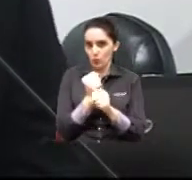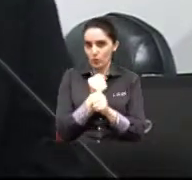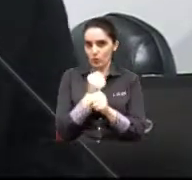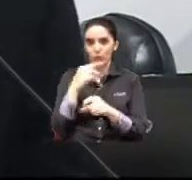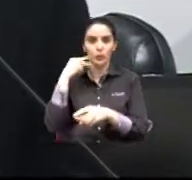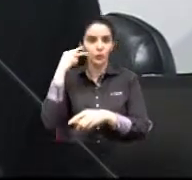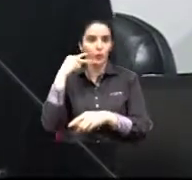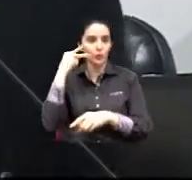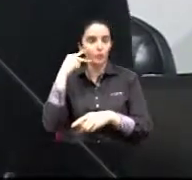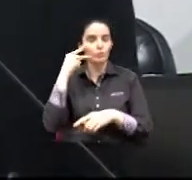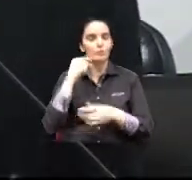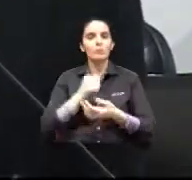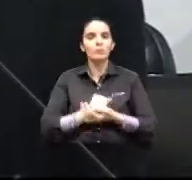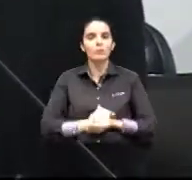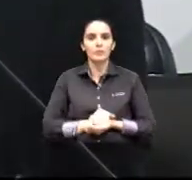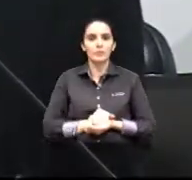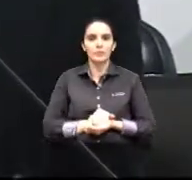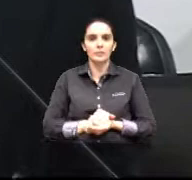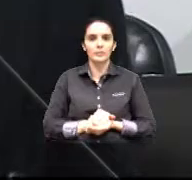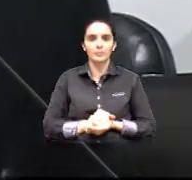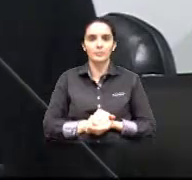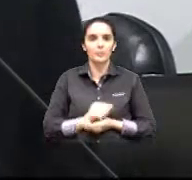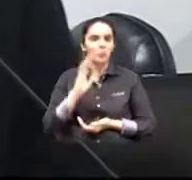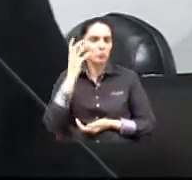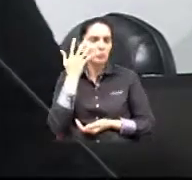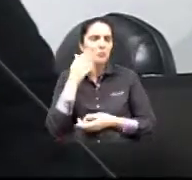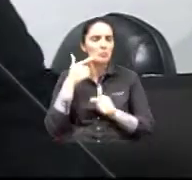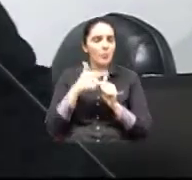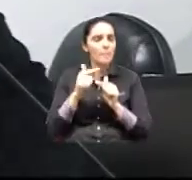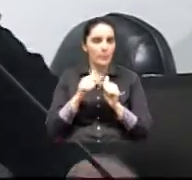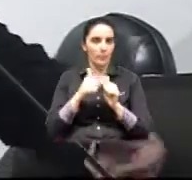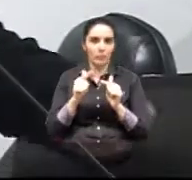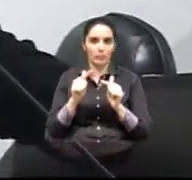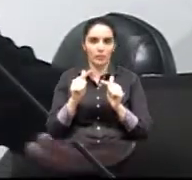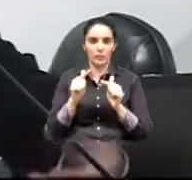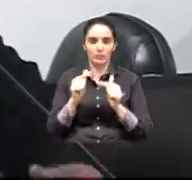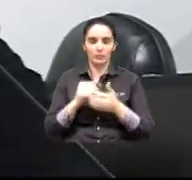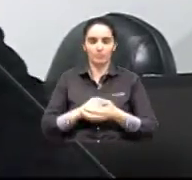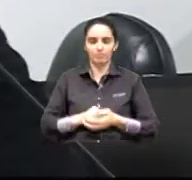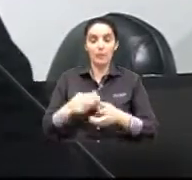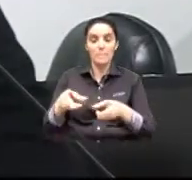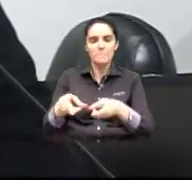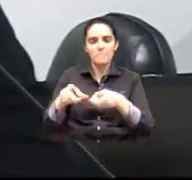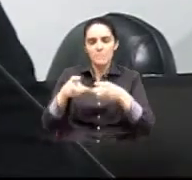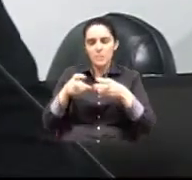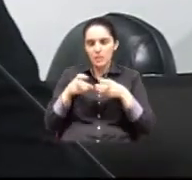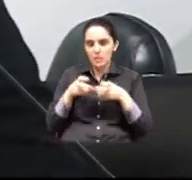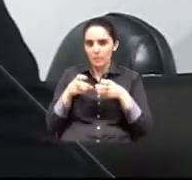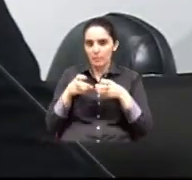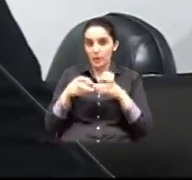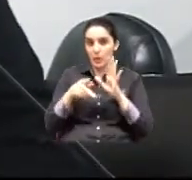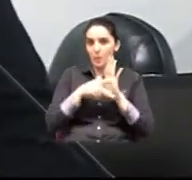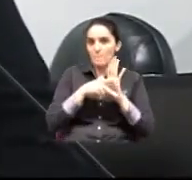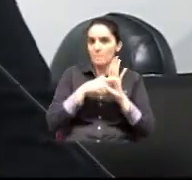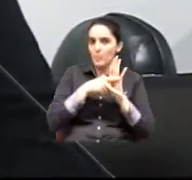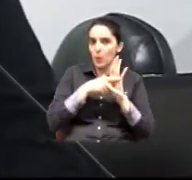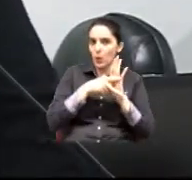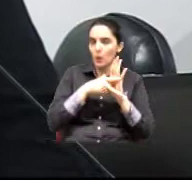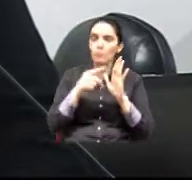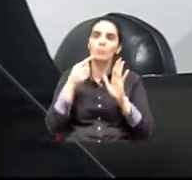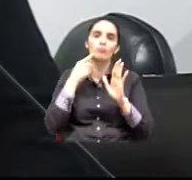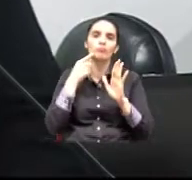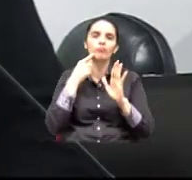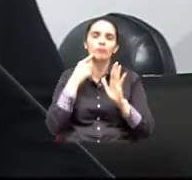nós passamos por algumas dificuldades. E é só sentindo na pele que realmente a gente sabe